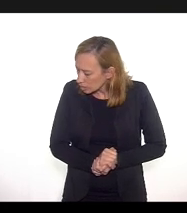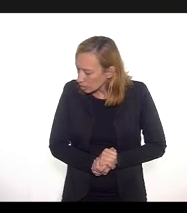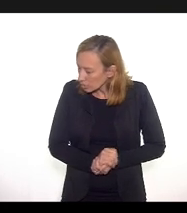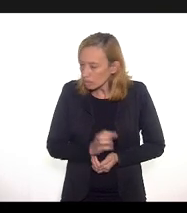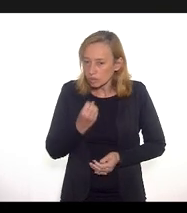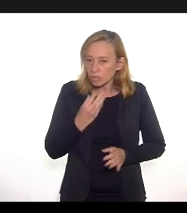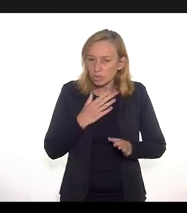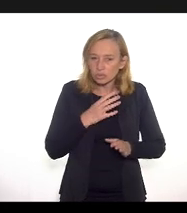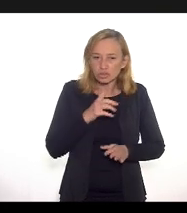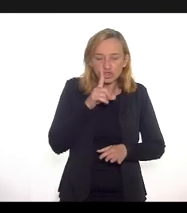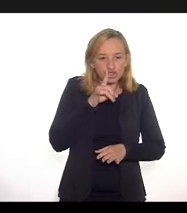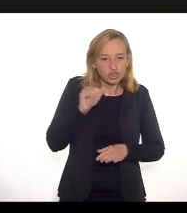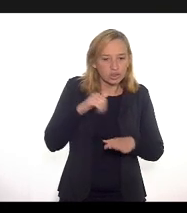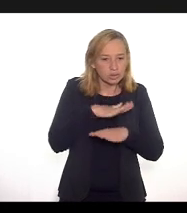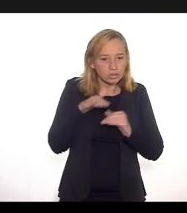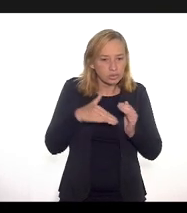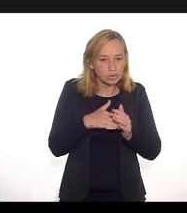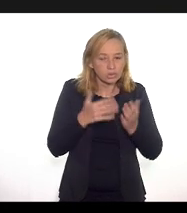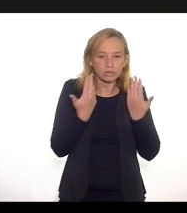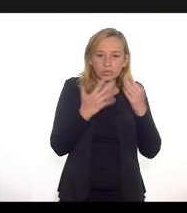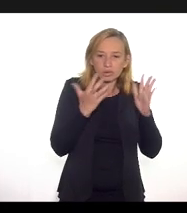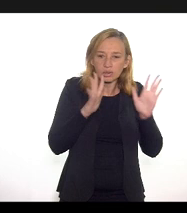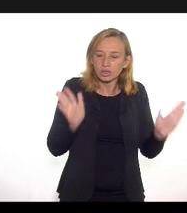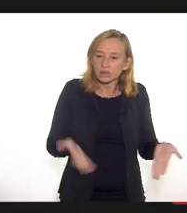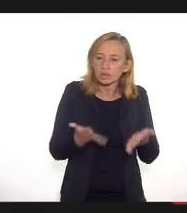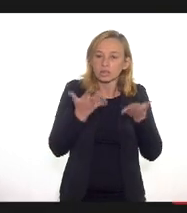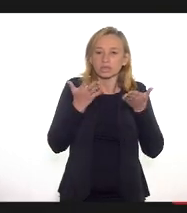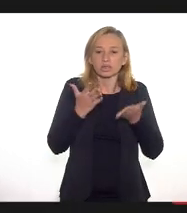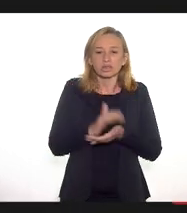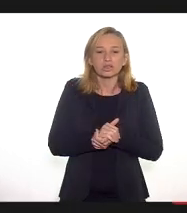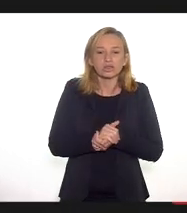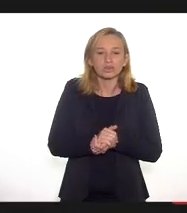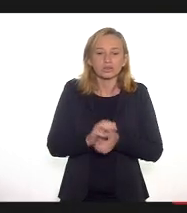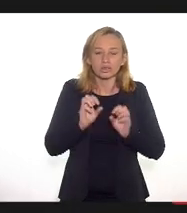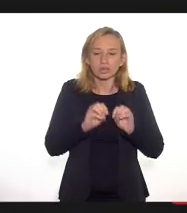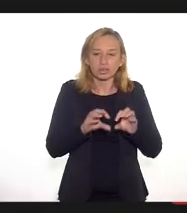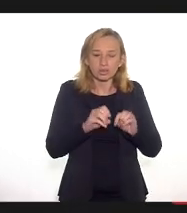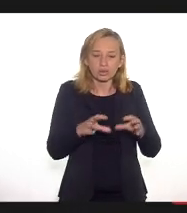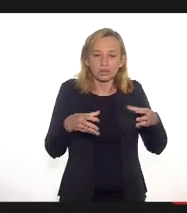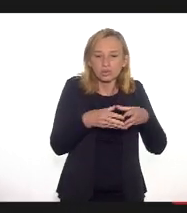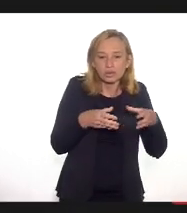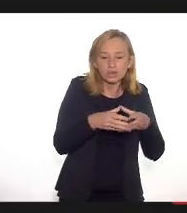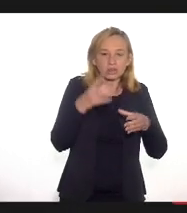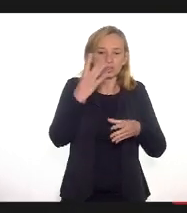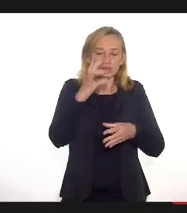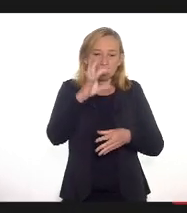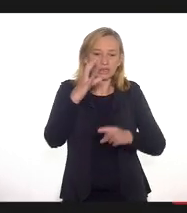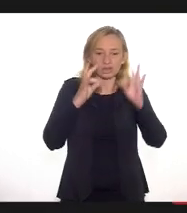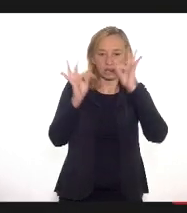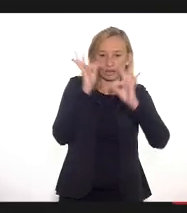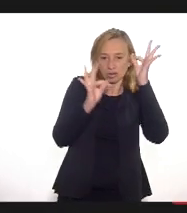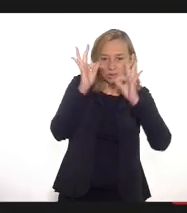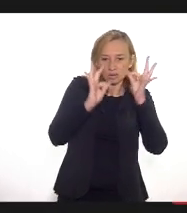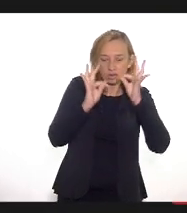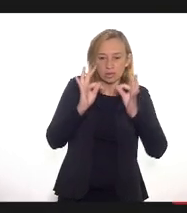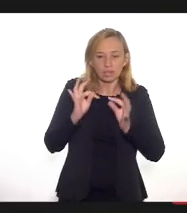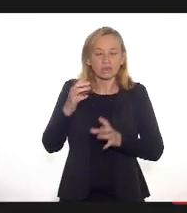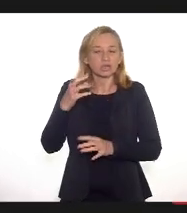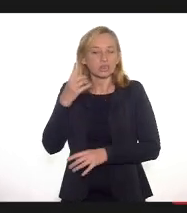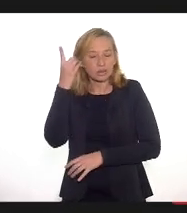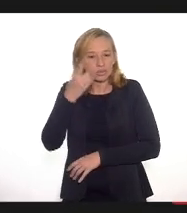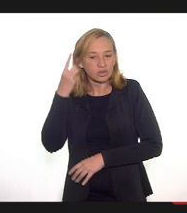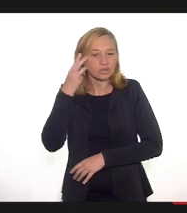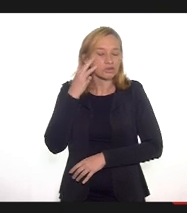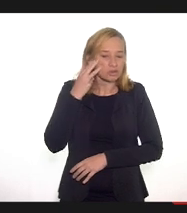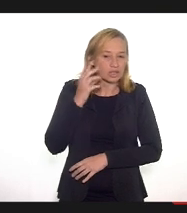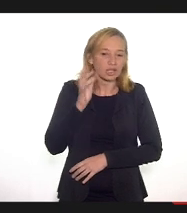Quero parabenizar essa iniciativa da Comissão de Educação, da Comissão de Ciência e Tecnologia, nas figuras do deputado Valdec,